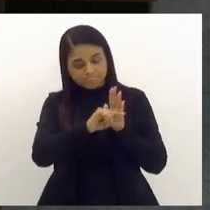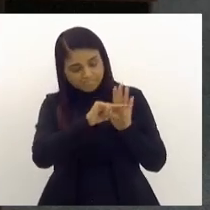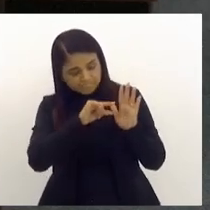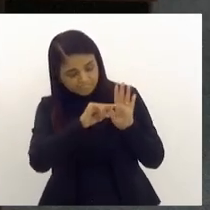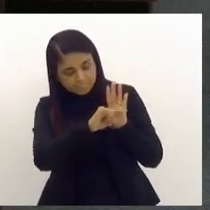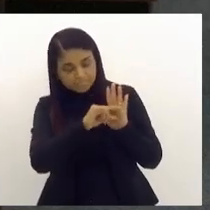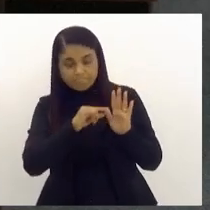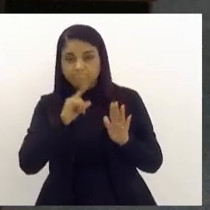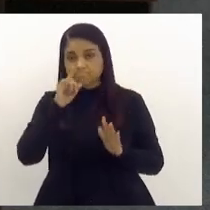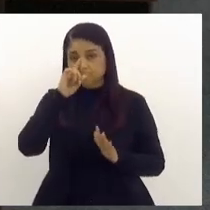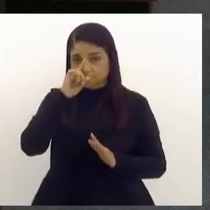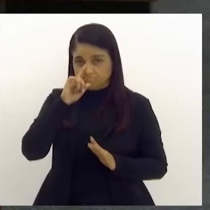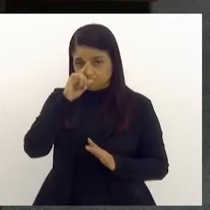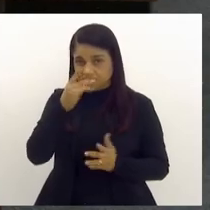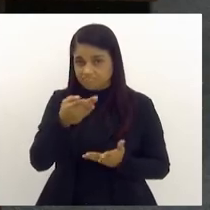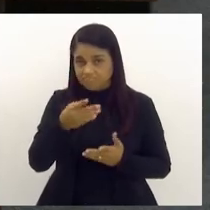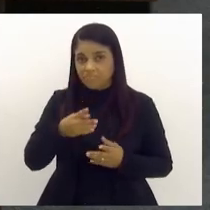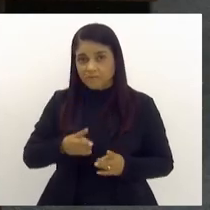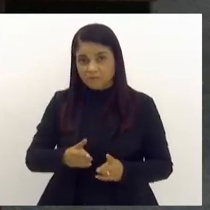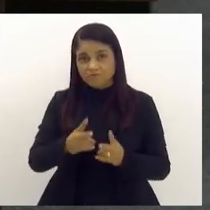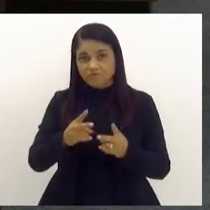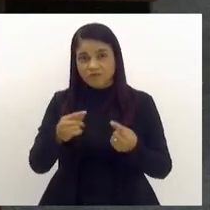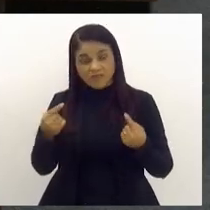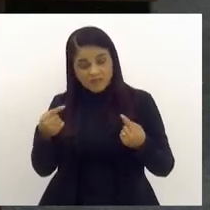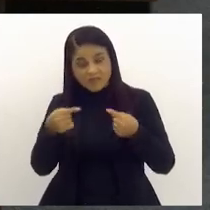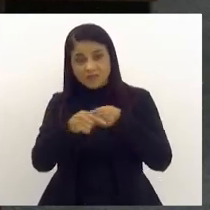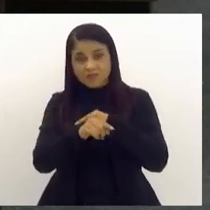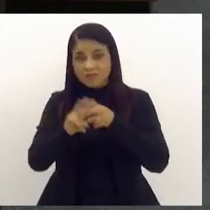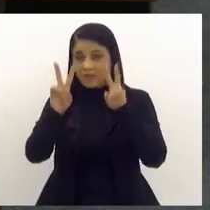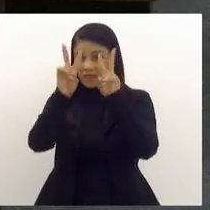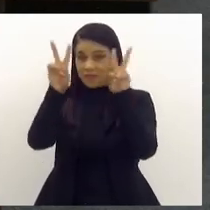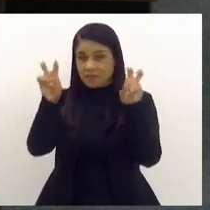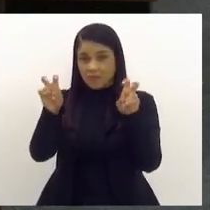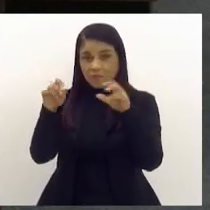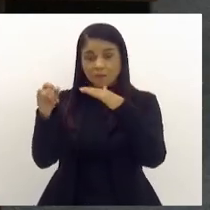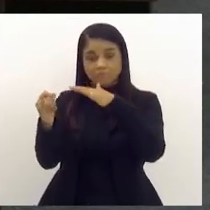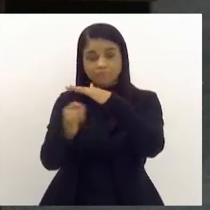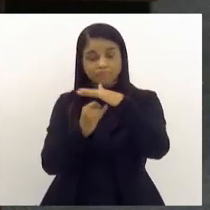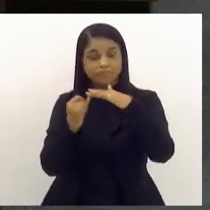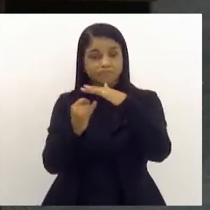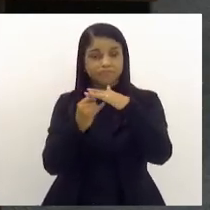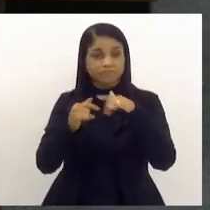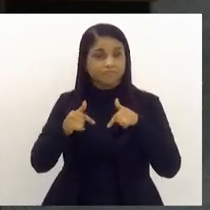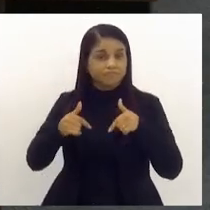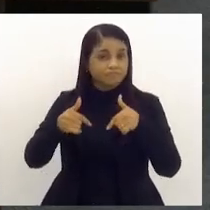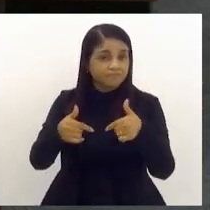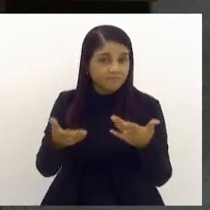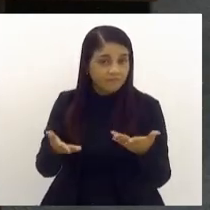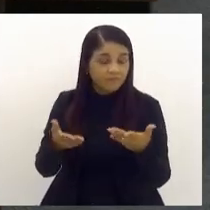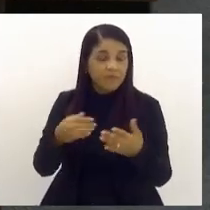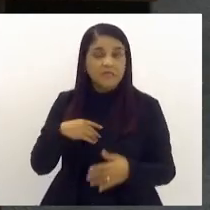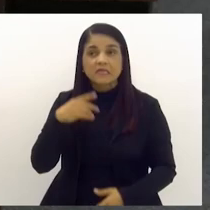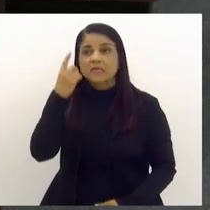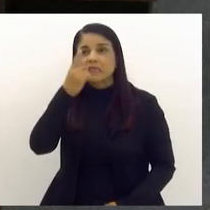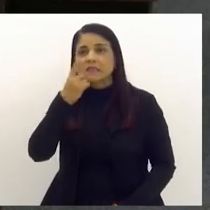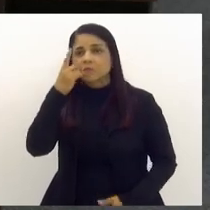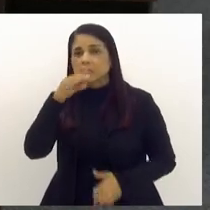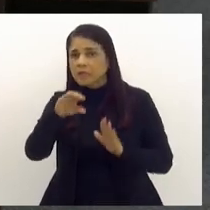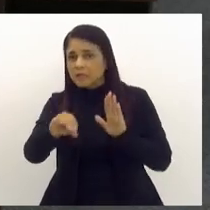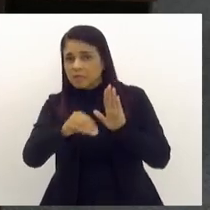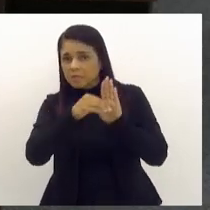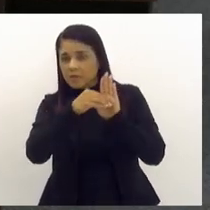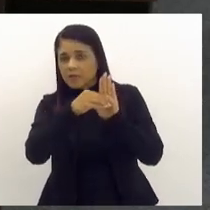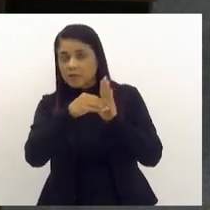perigosa. E continua, inadequação temática com órgão executor. Se o deputado bota a emenda para